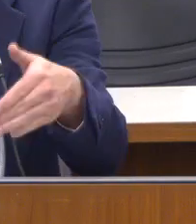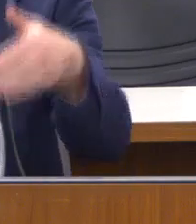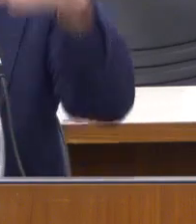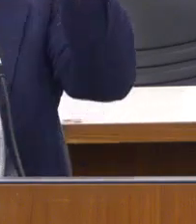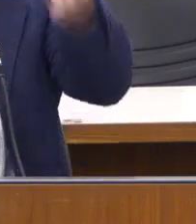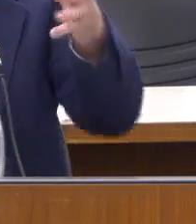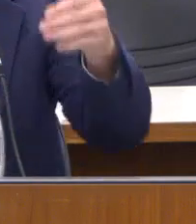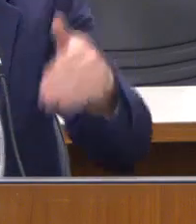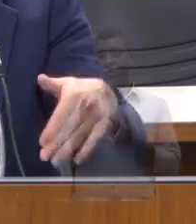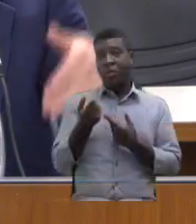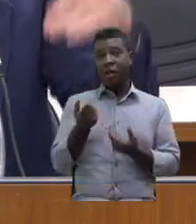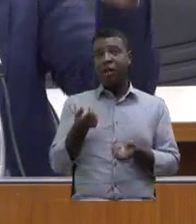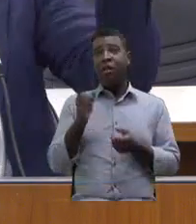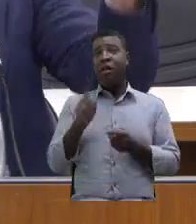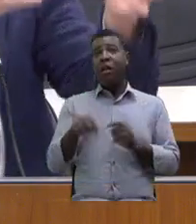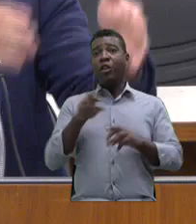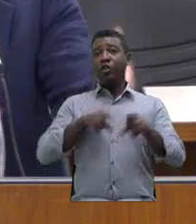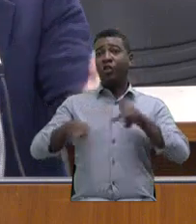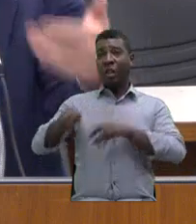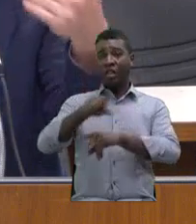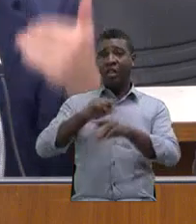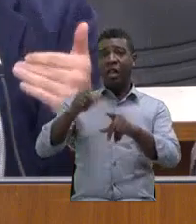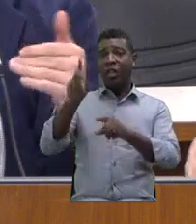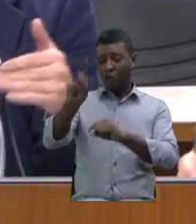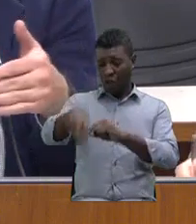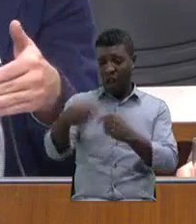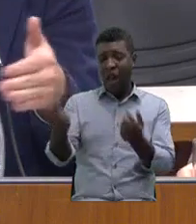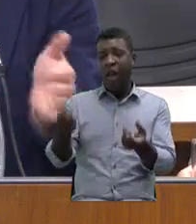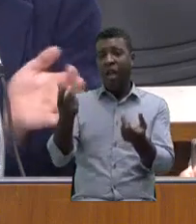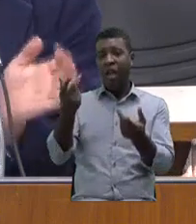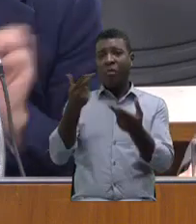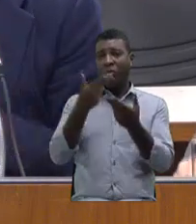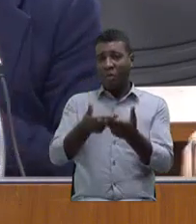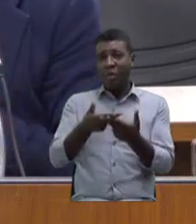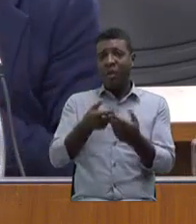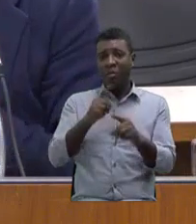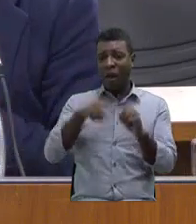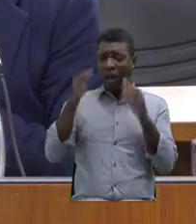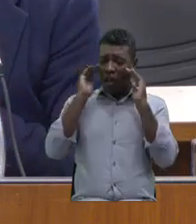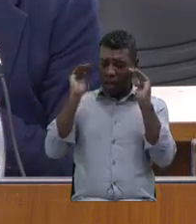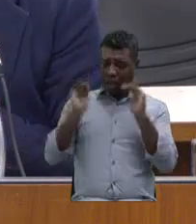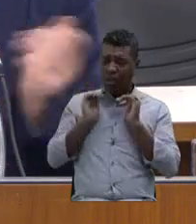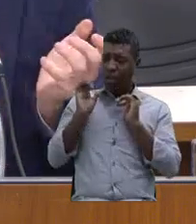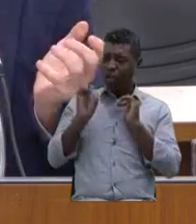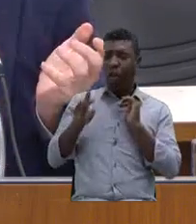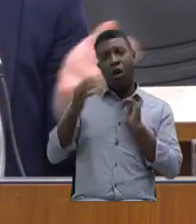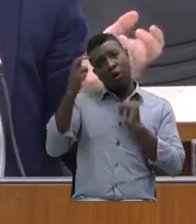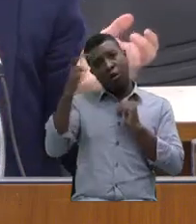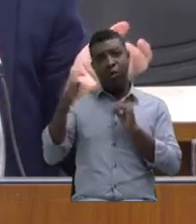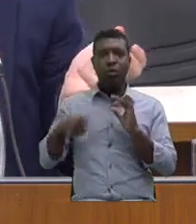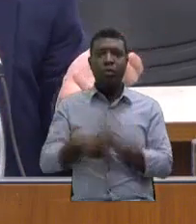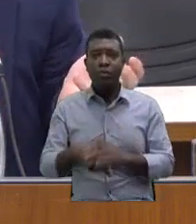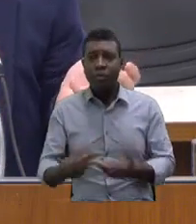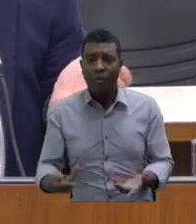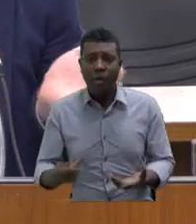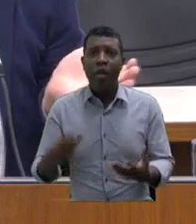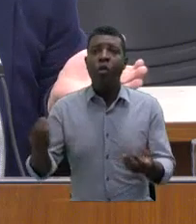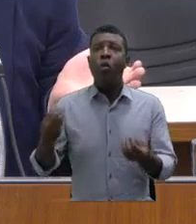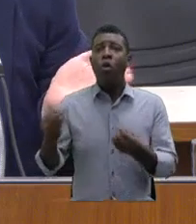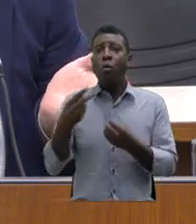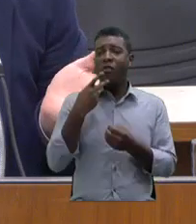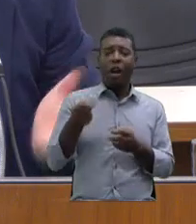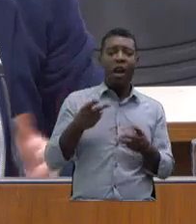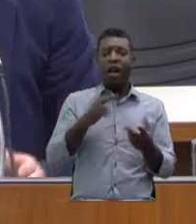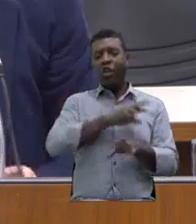mas não respeita quem pensa diferente, não respeita o outro, respeita somente a cultura dele. Como que vai falar de diversidade assim?